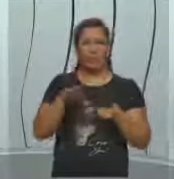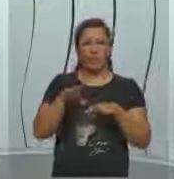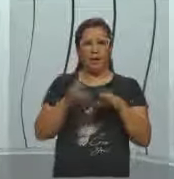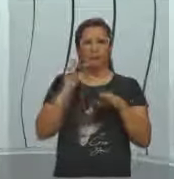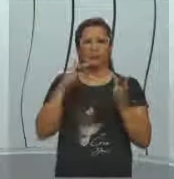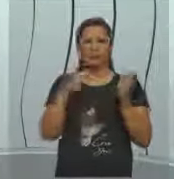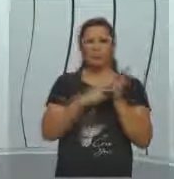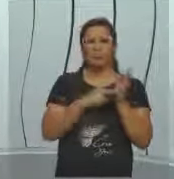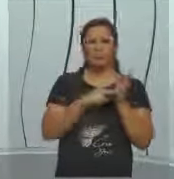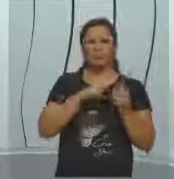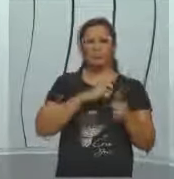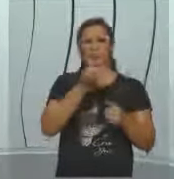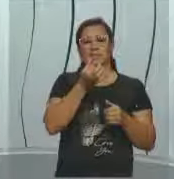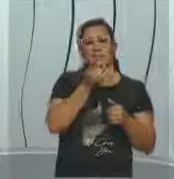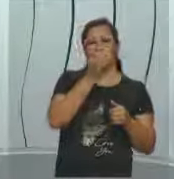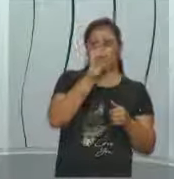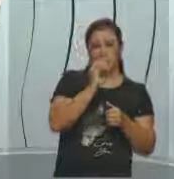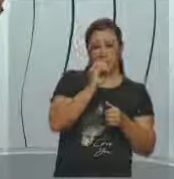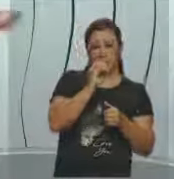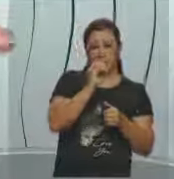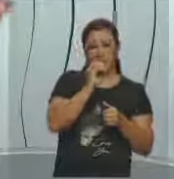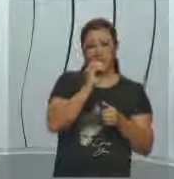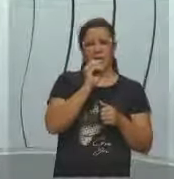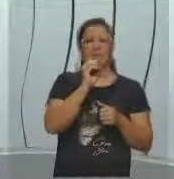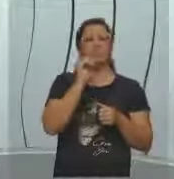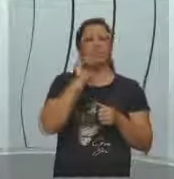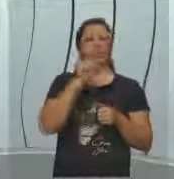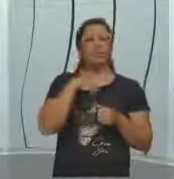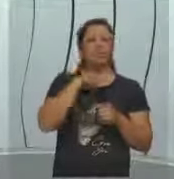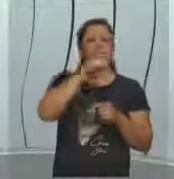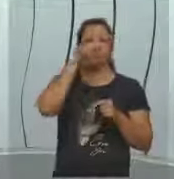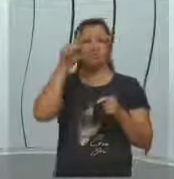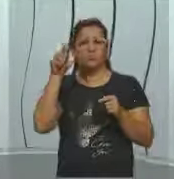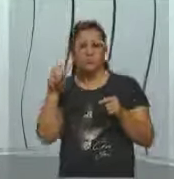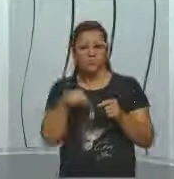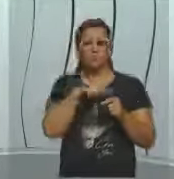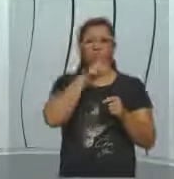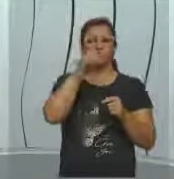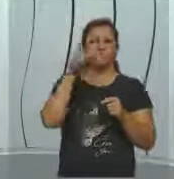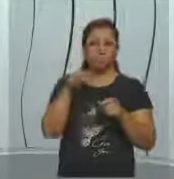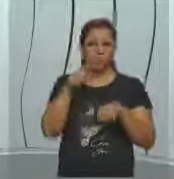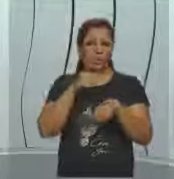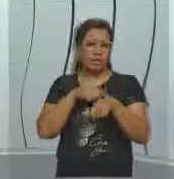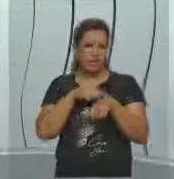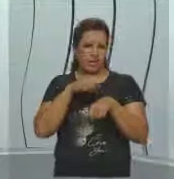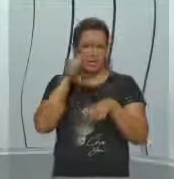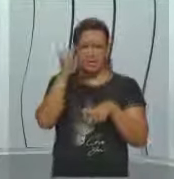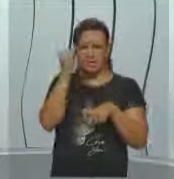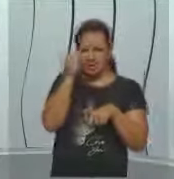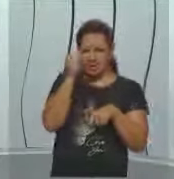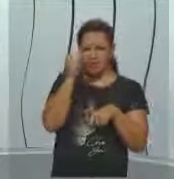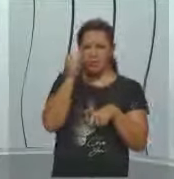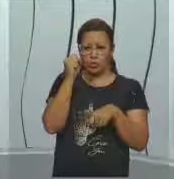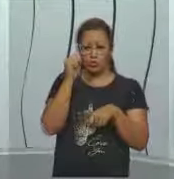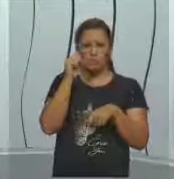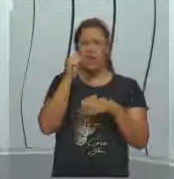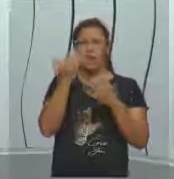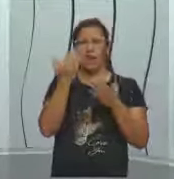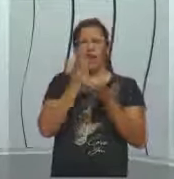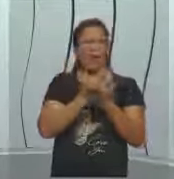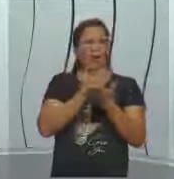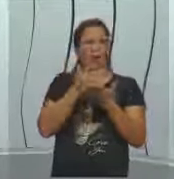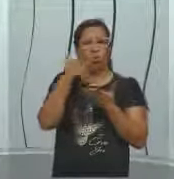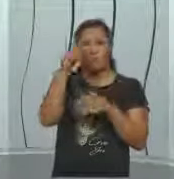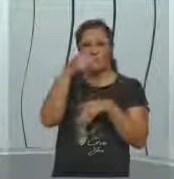que varia 60 ciclos por segundo, ou 60 Hz. Existem outros países